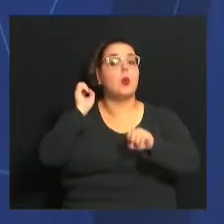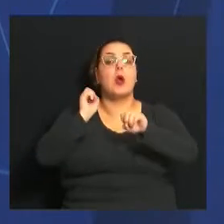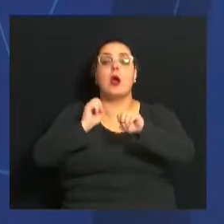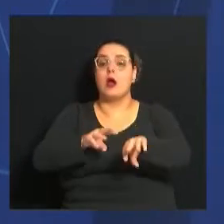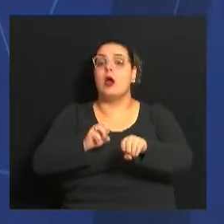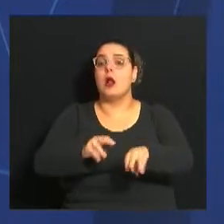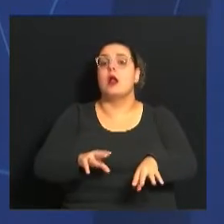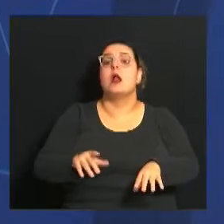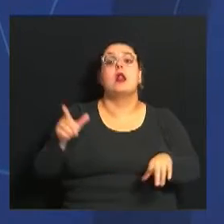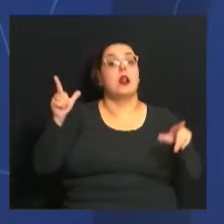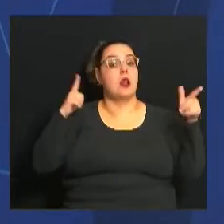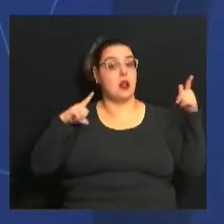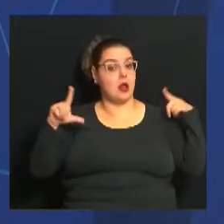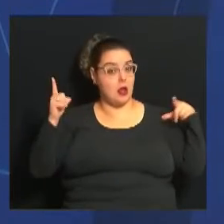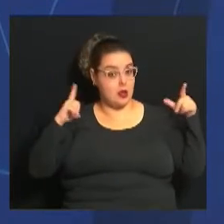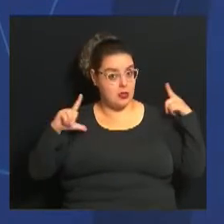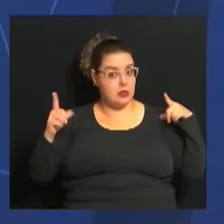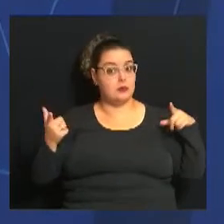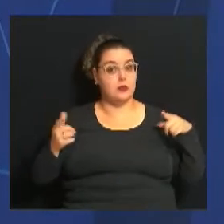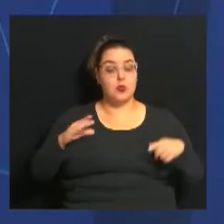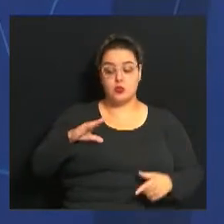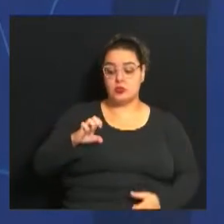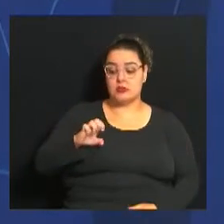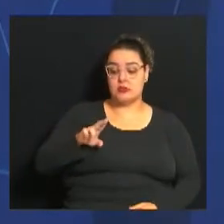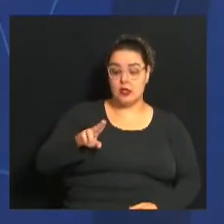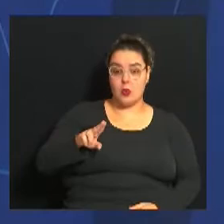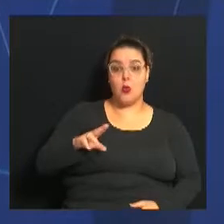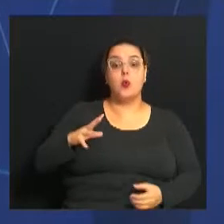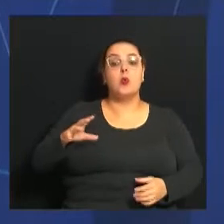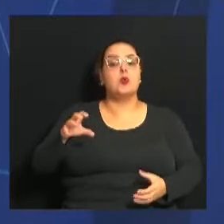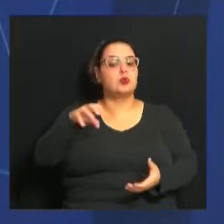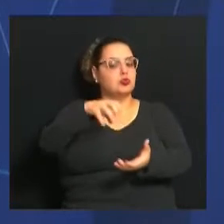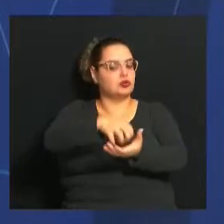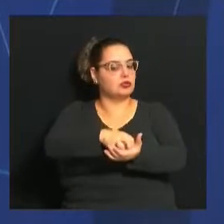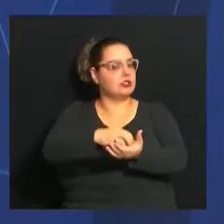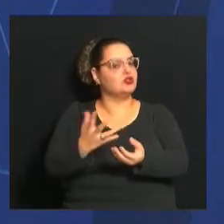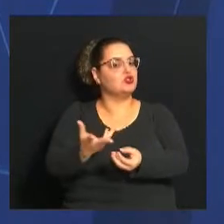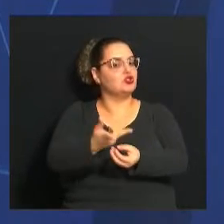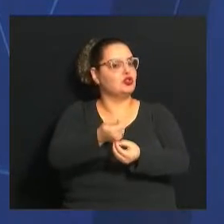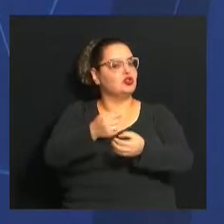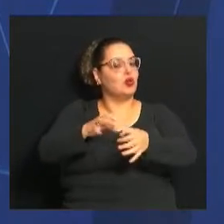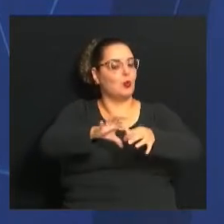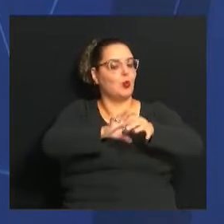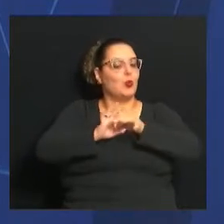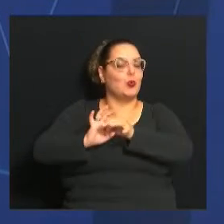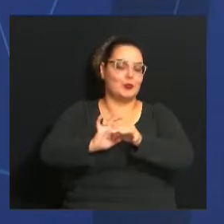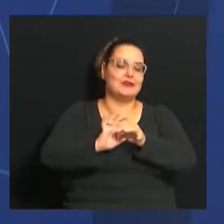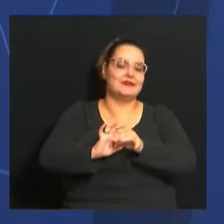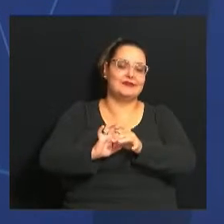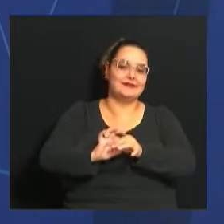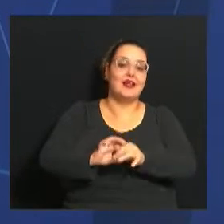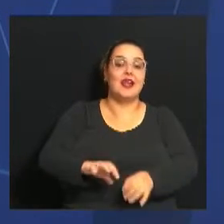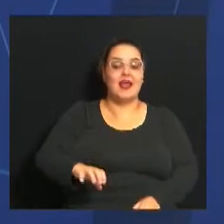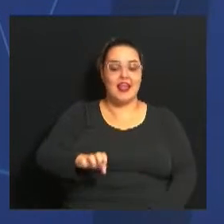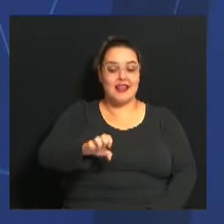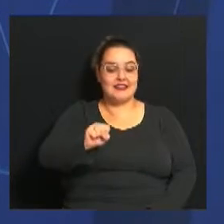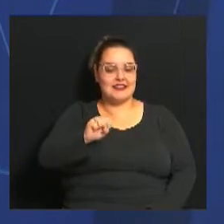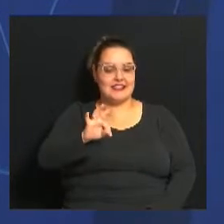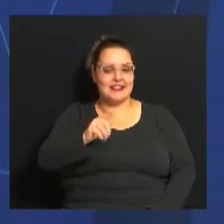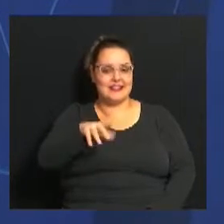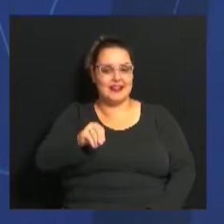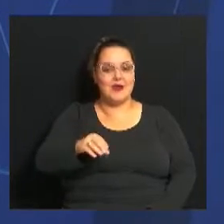Sexta-feira, você já sabe, né? Dia de conhecermos um bairro aqui na cidade, histórias, as pessoas que ali